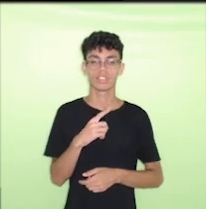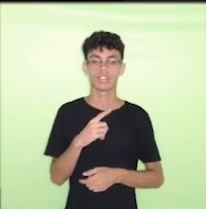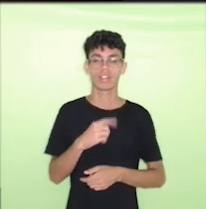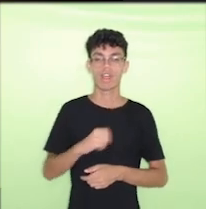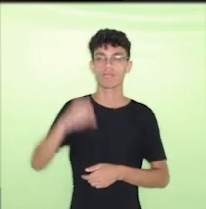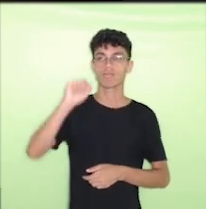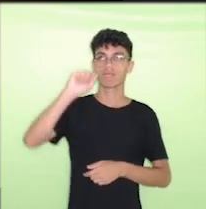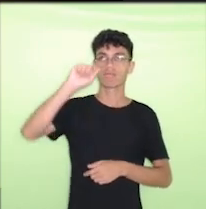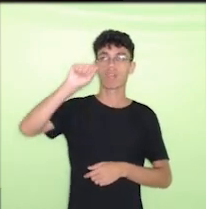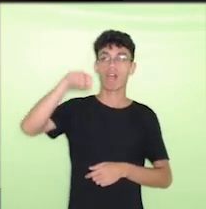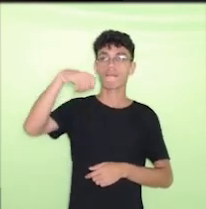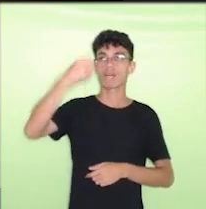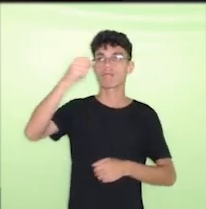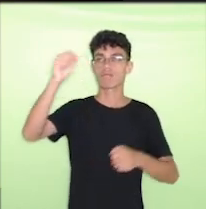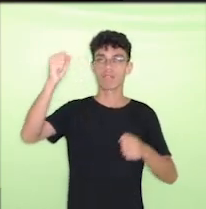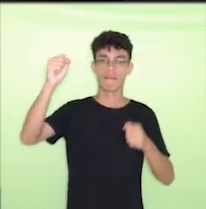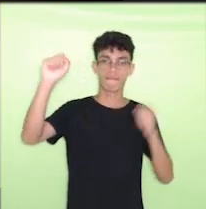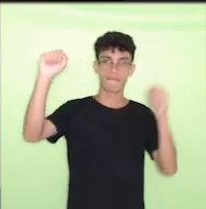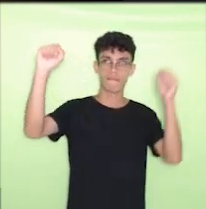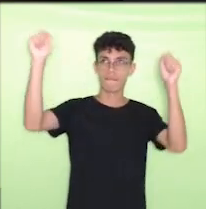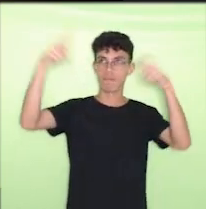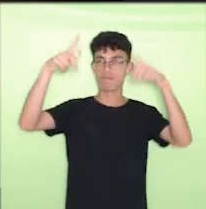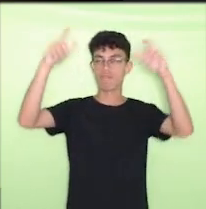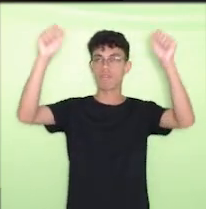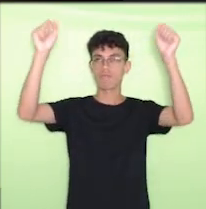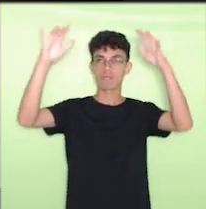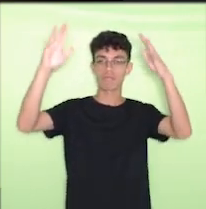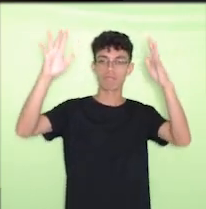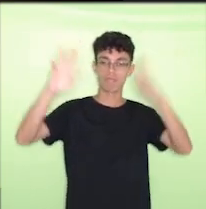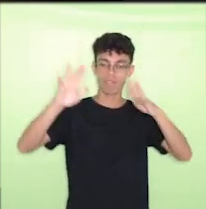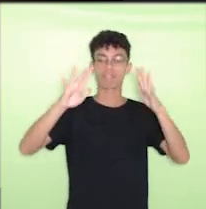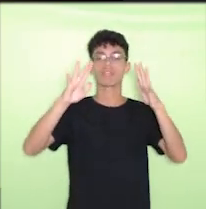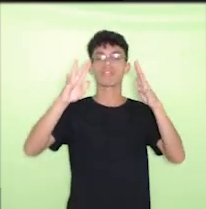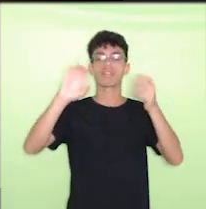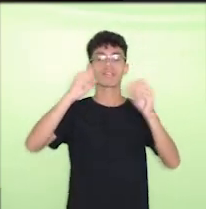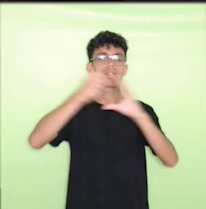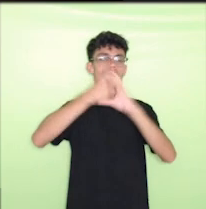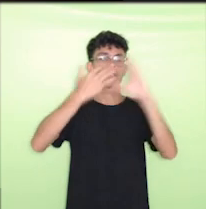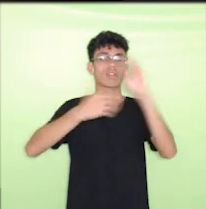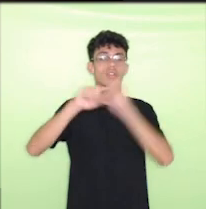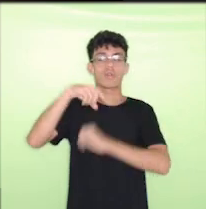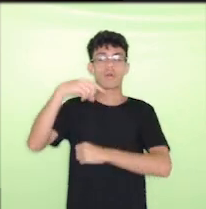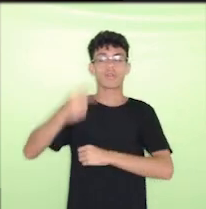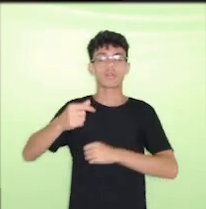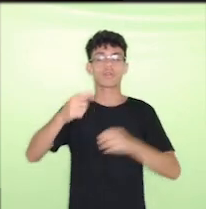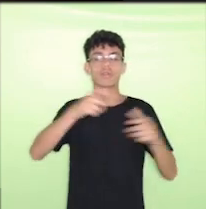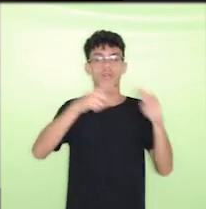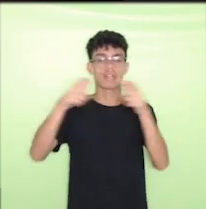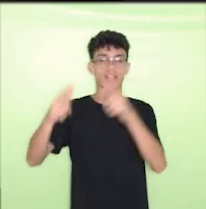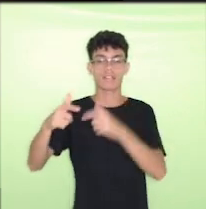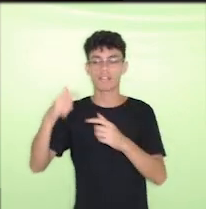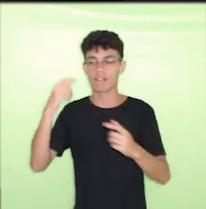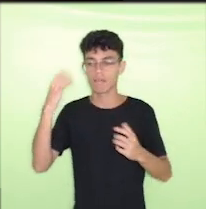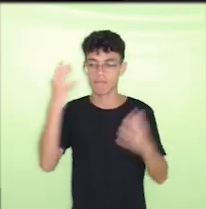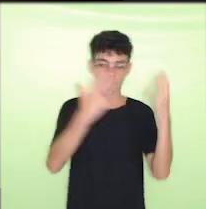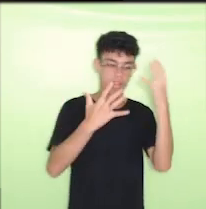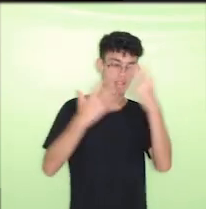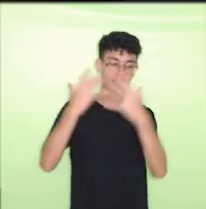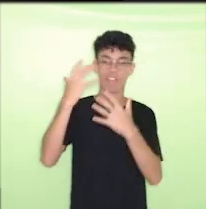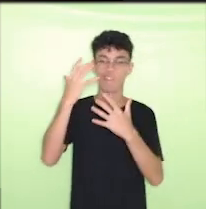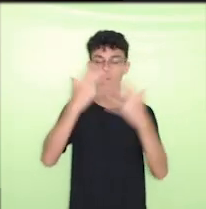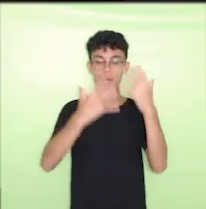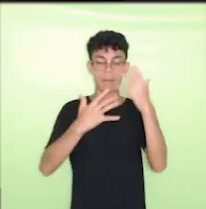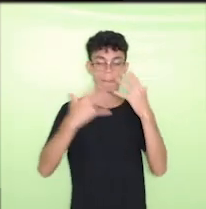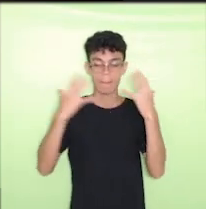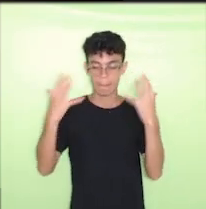luminosos de comunicação, sinais característicos de outra espécie. E assim, conseguem atrair seus quase-irmãos